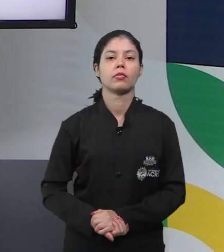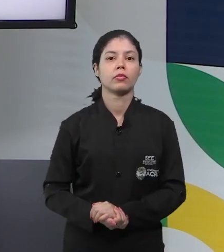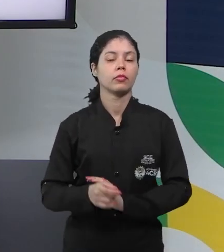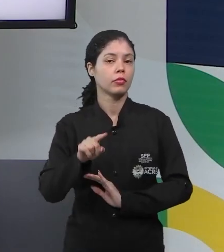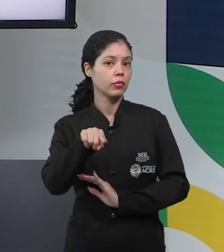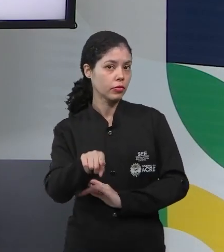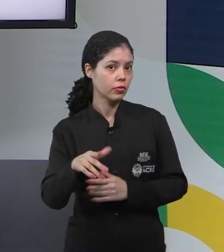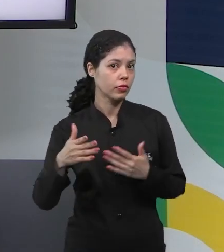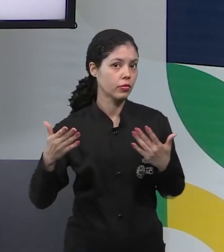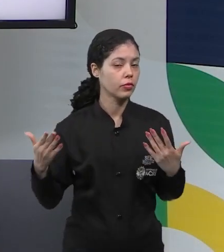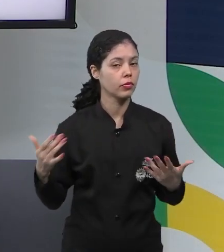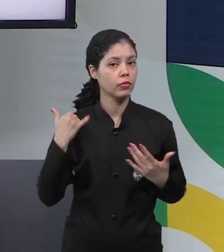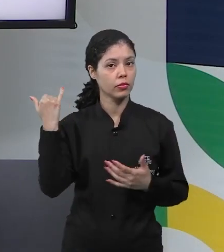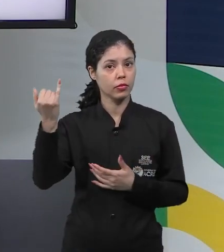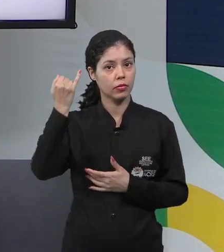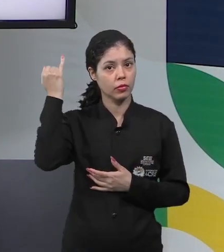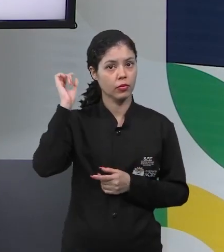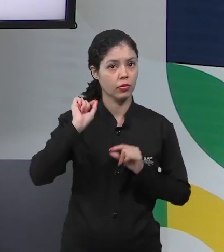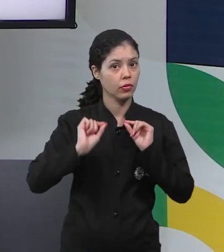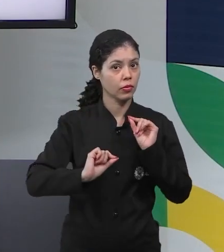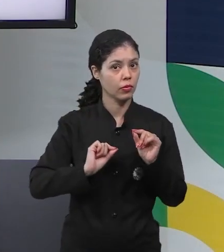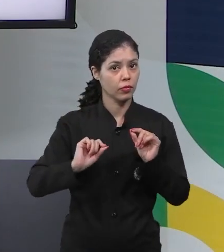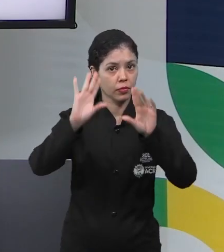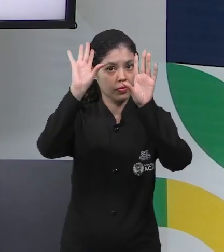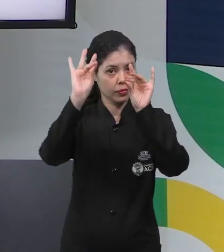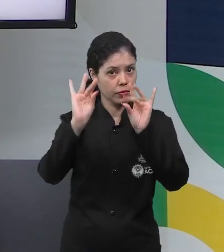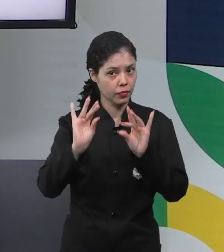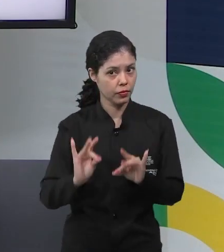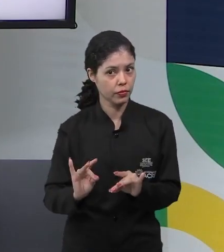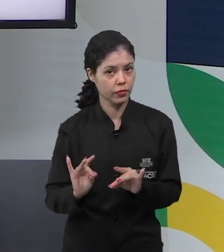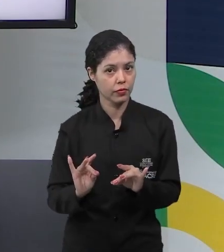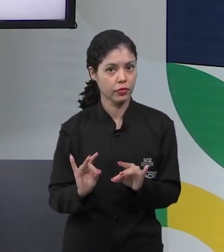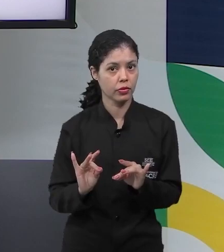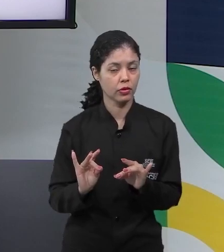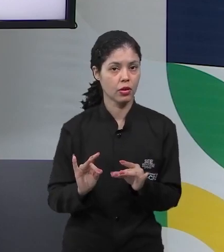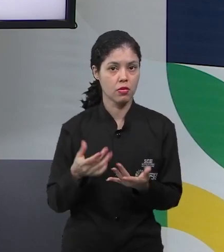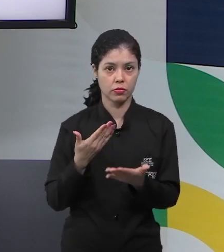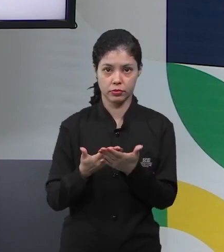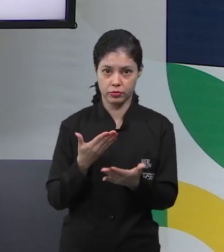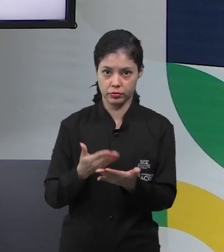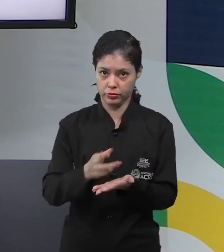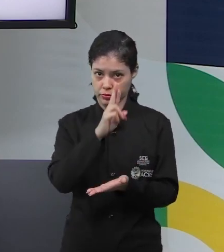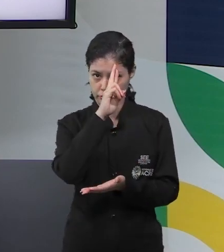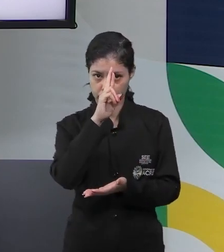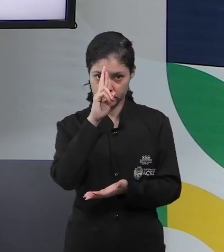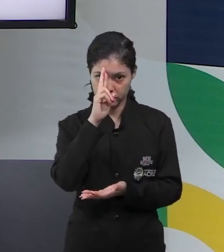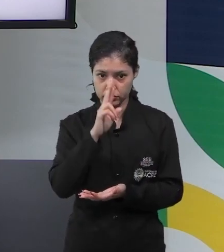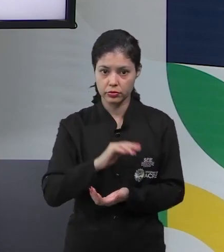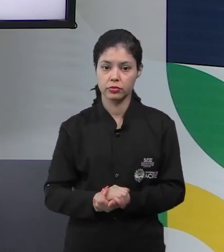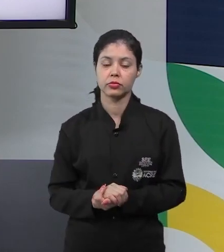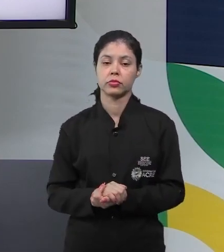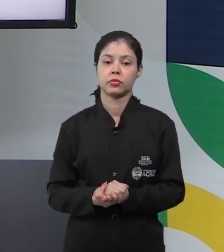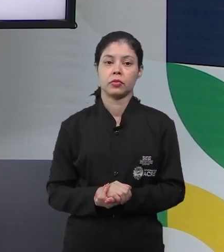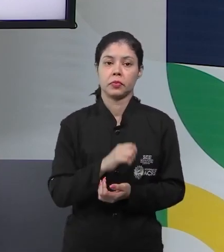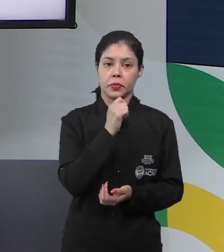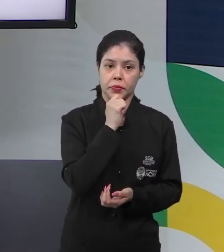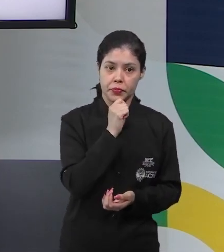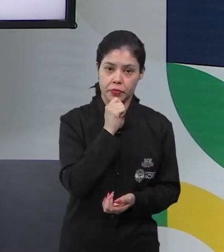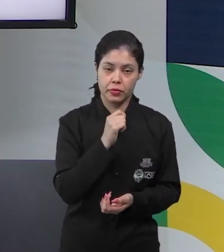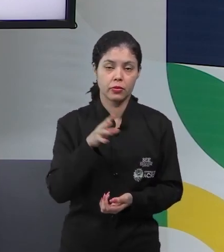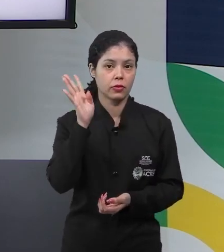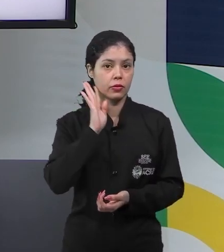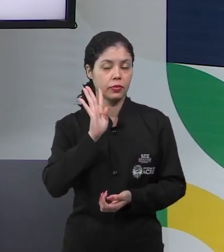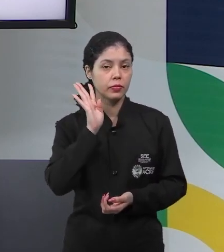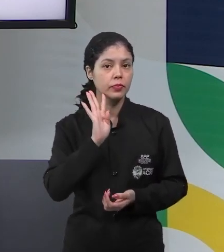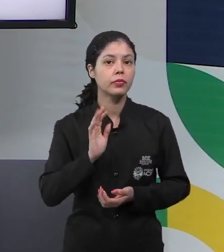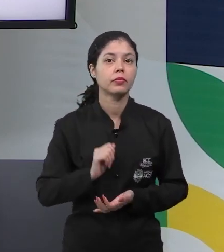aqui, é importante a gente destacar o estudo da história. Aliás, eu acho muito